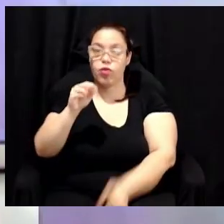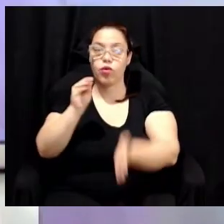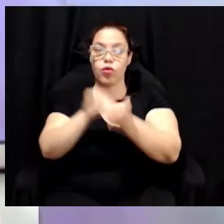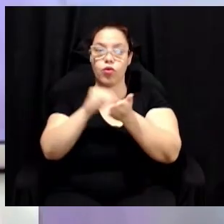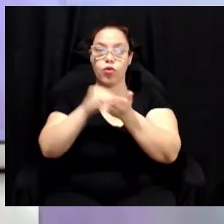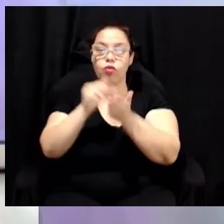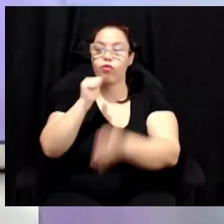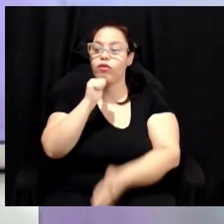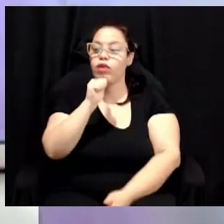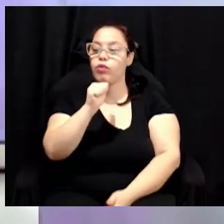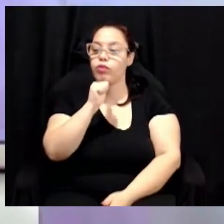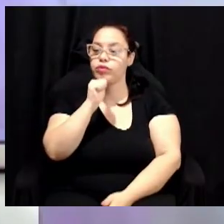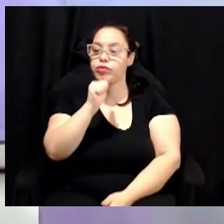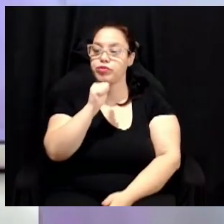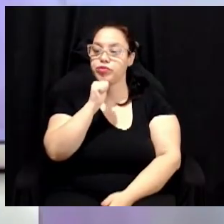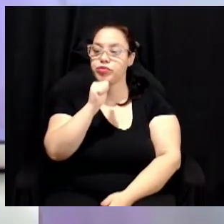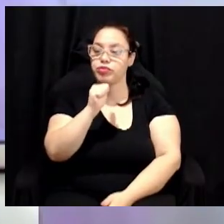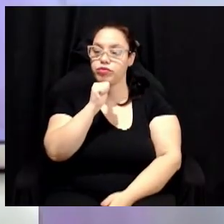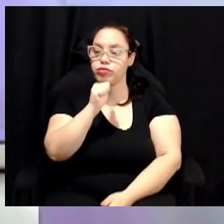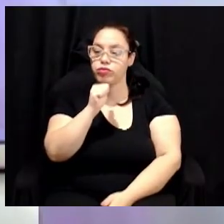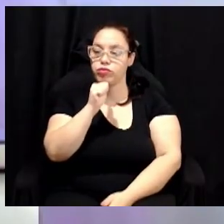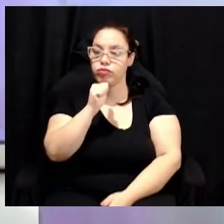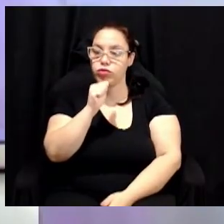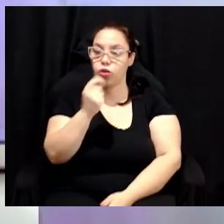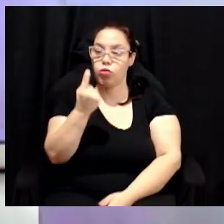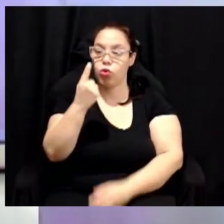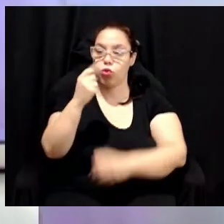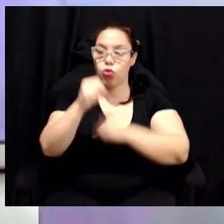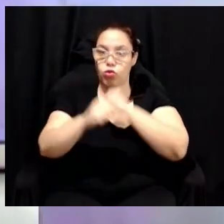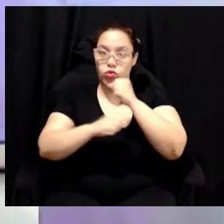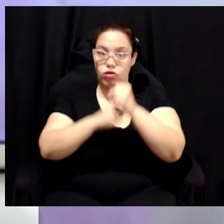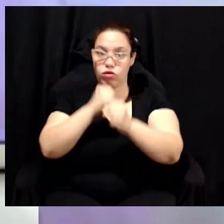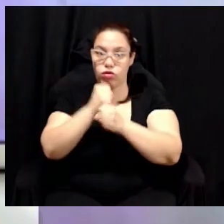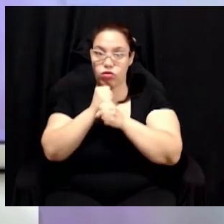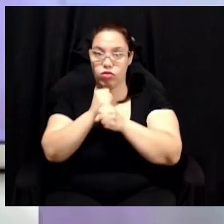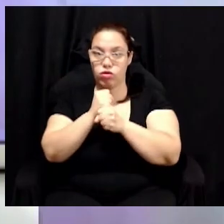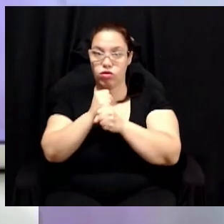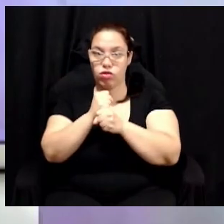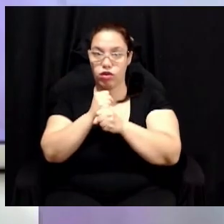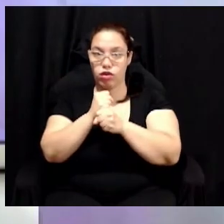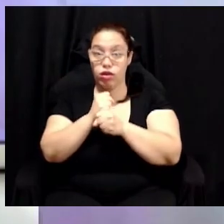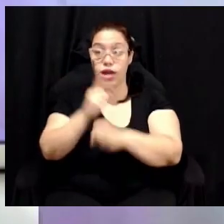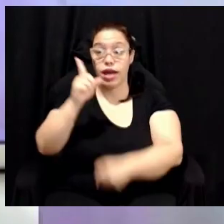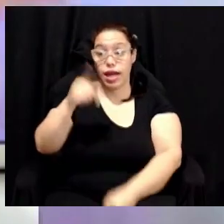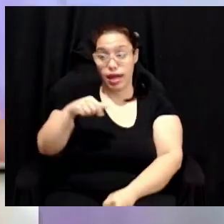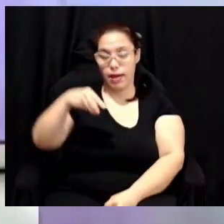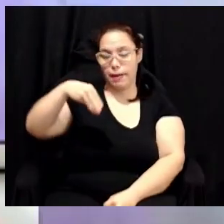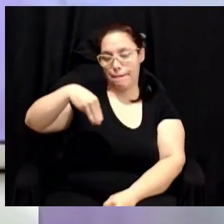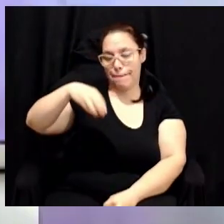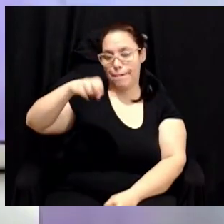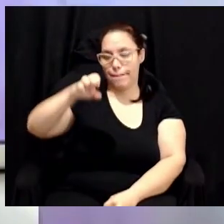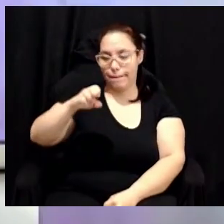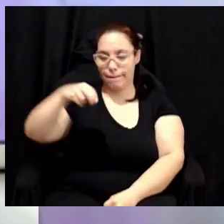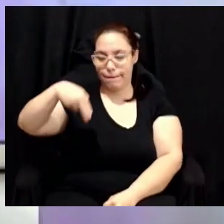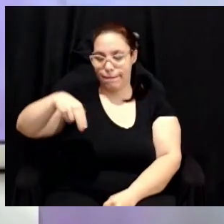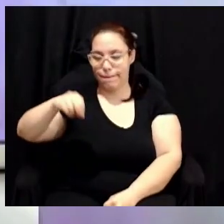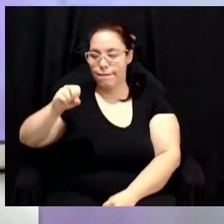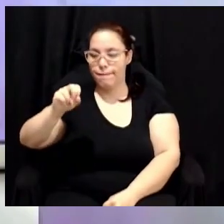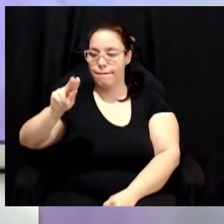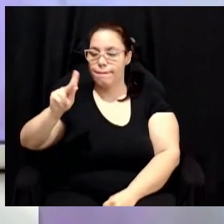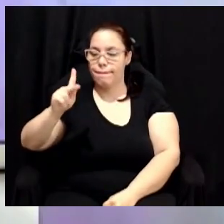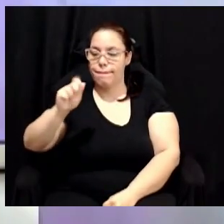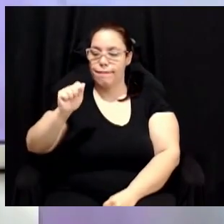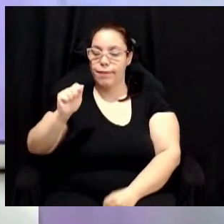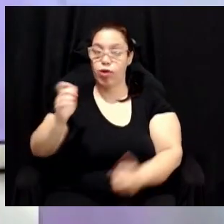da menstruação. A falta da menstruação por um ano, ali ela é considerada estar na menopausa. Esses sintomas que eu mencionei,